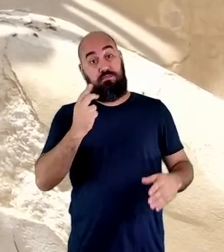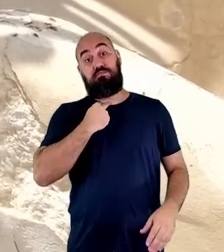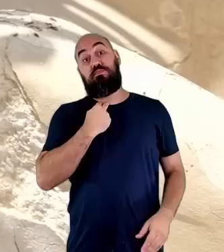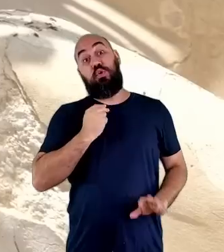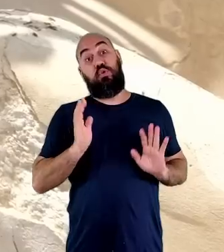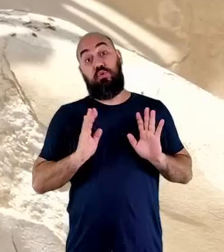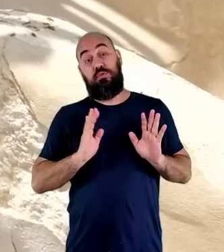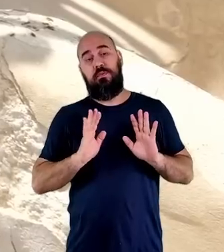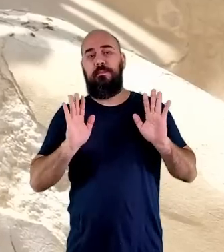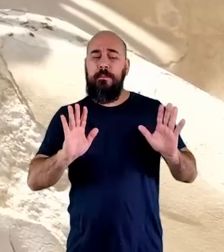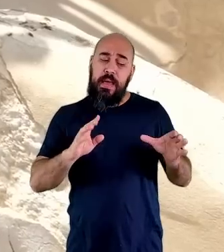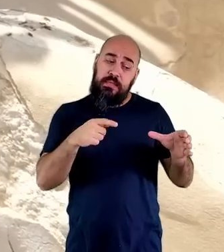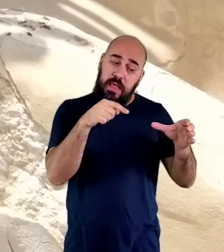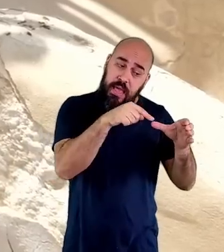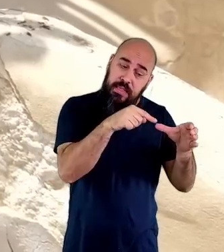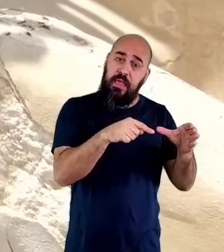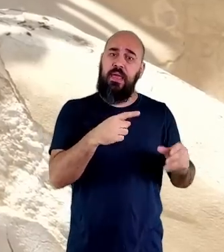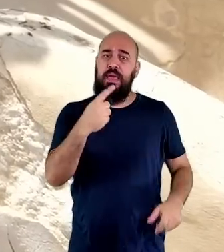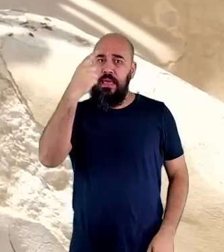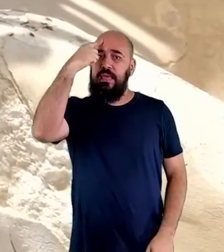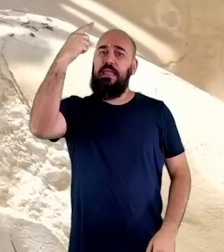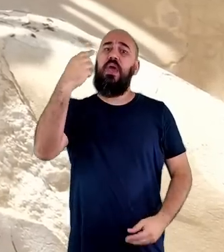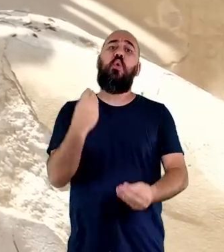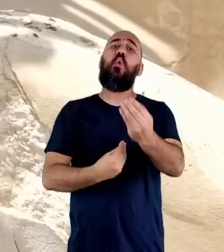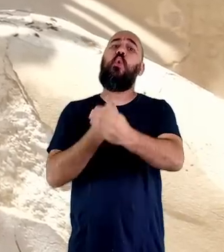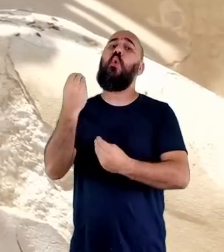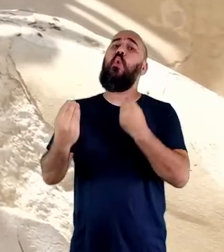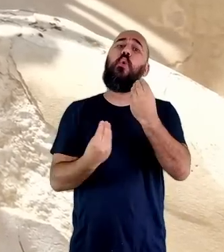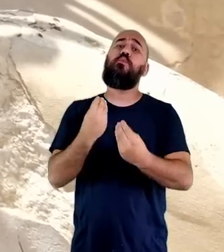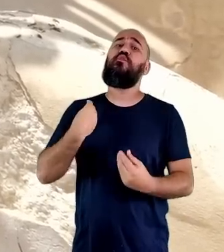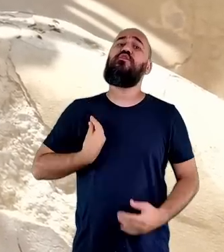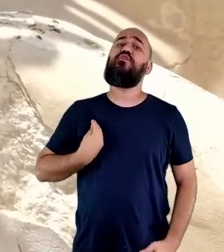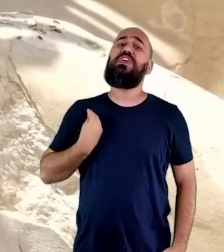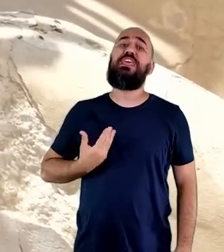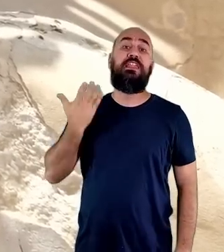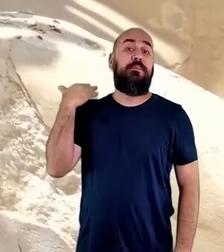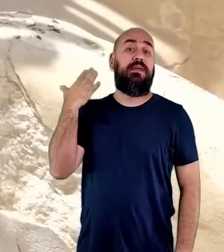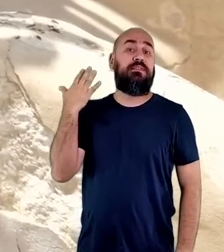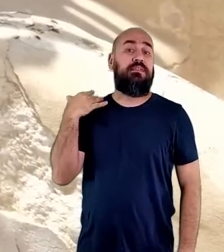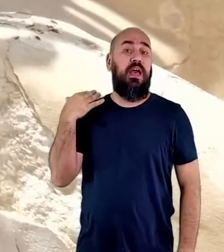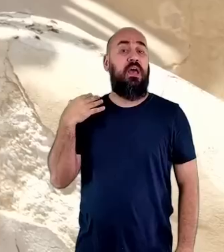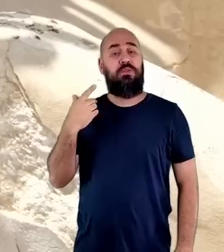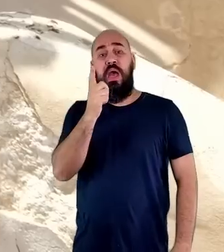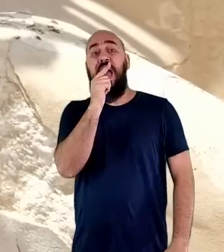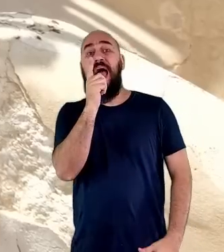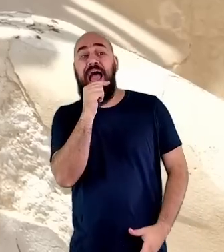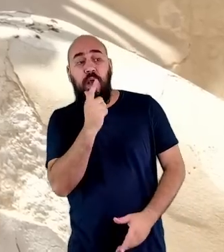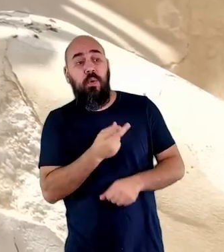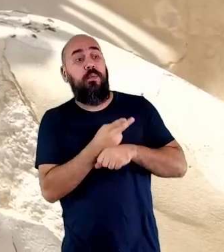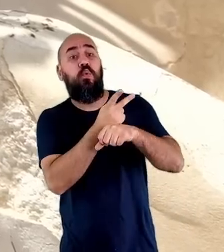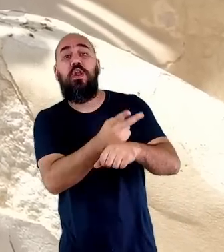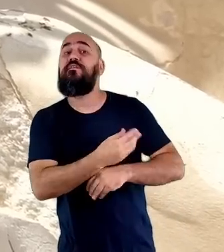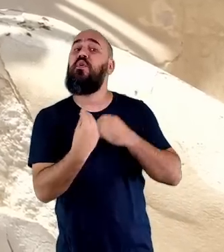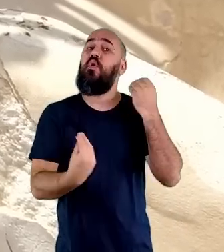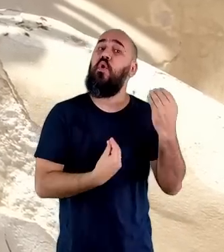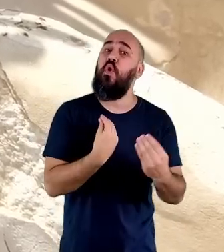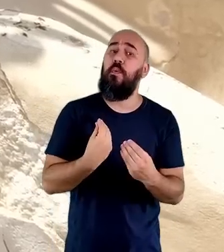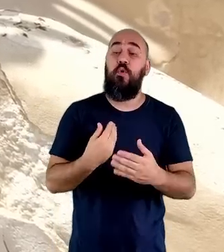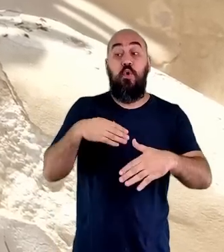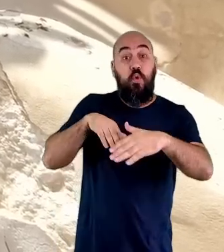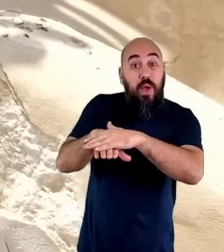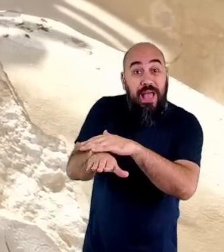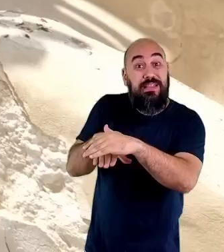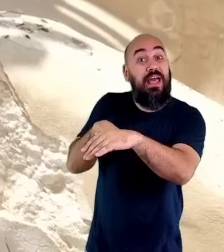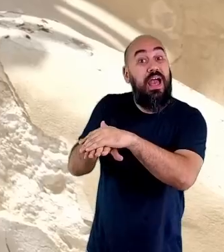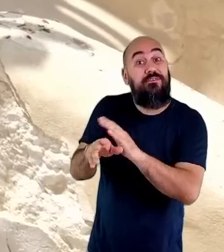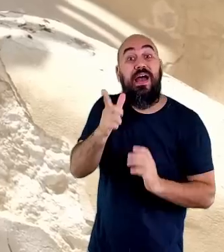for, esse poço dá uma ideia de como funcionava naquela época as fontes d'água, os reservatórios de água ou